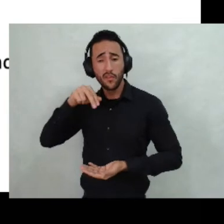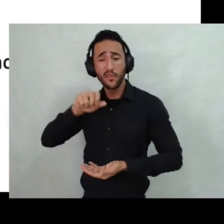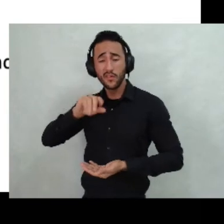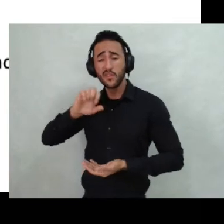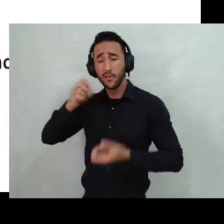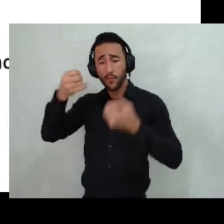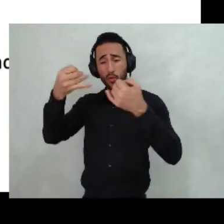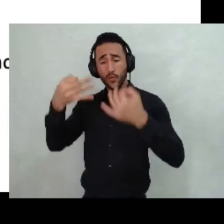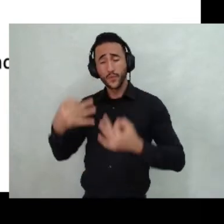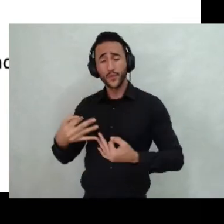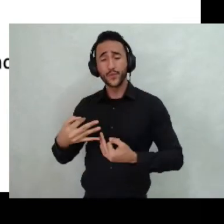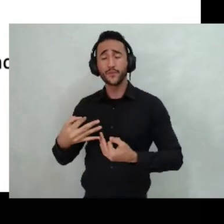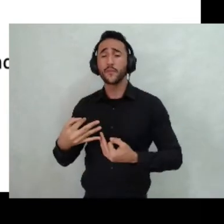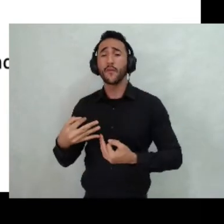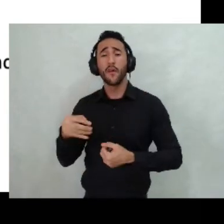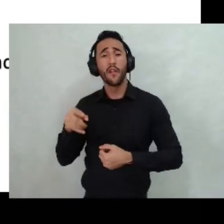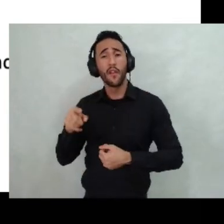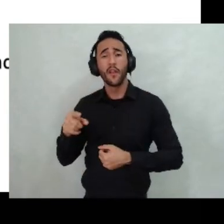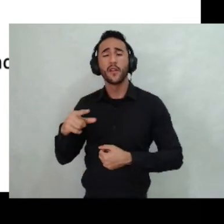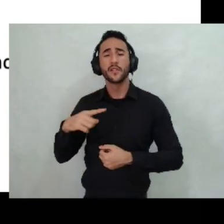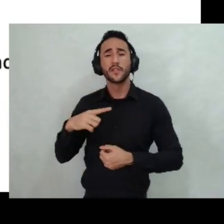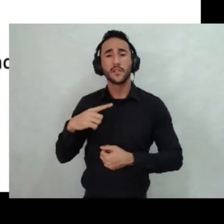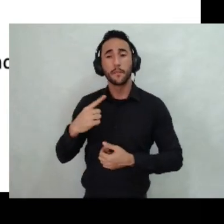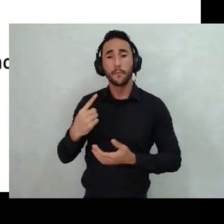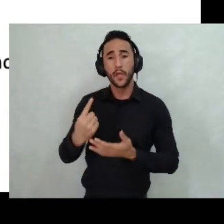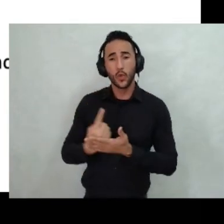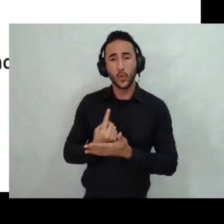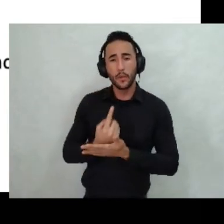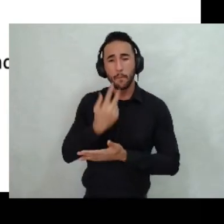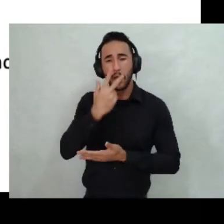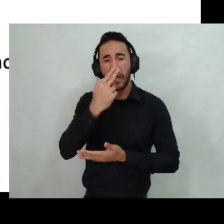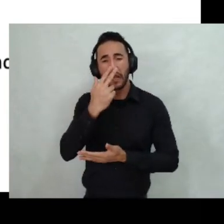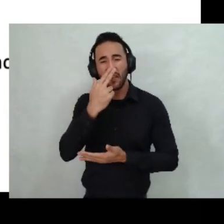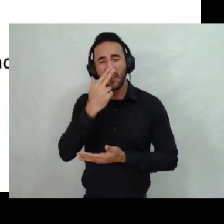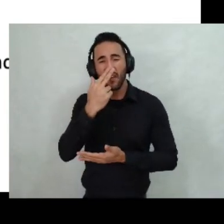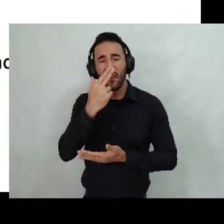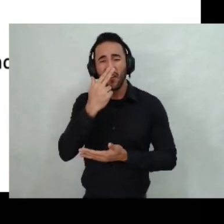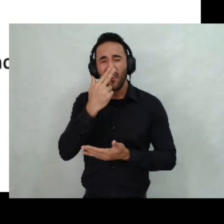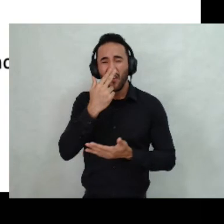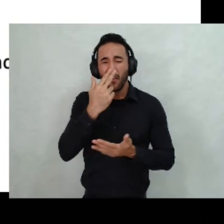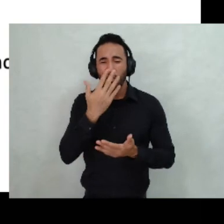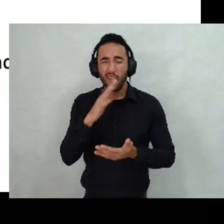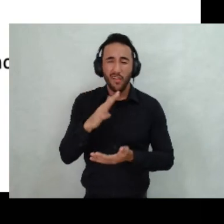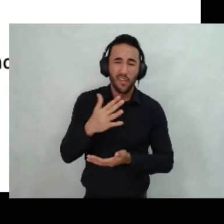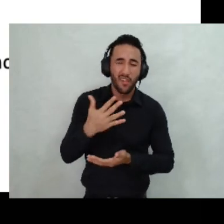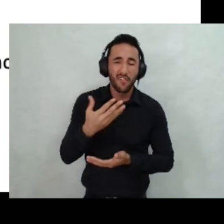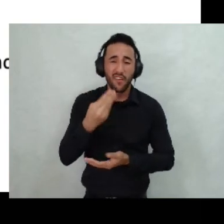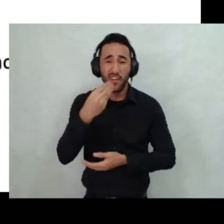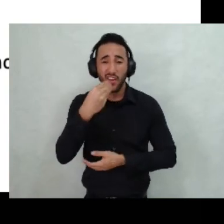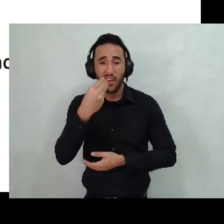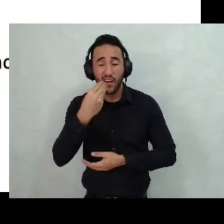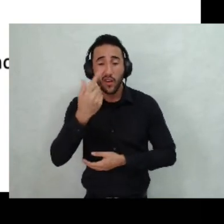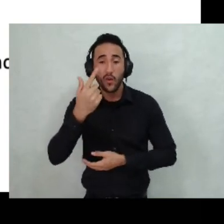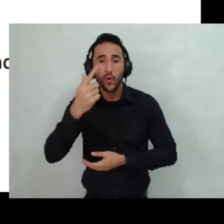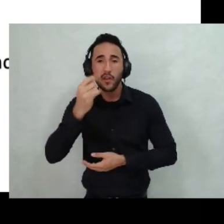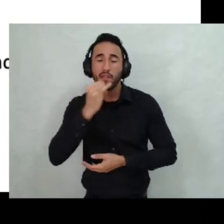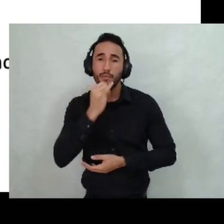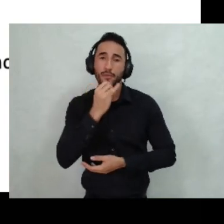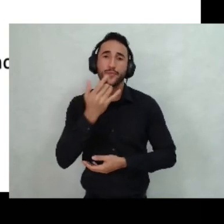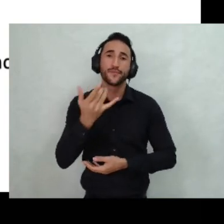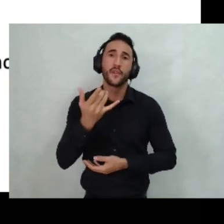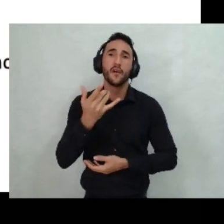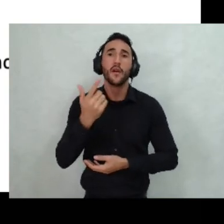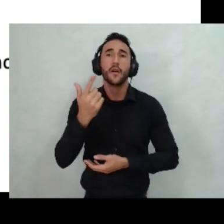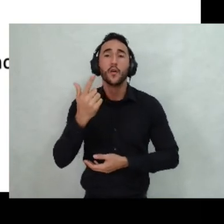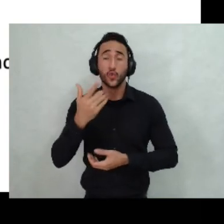né? Desde quando a pergunta do estudo é mal definida, problemas com amostra, com base populacional. Por exemplo, no estudo que nós estamos